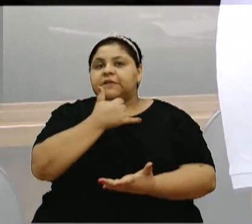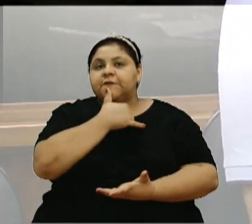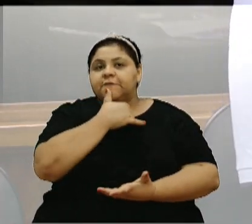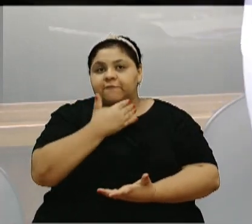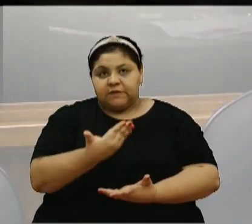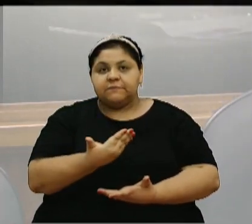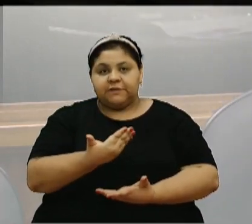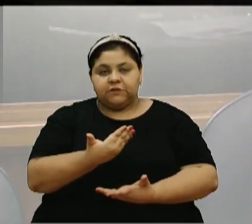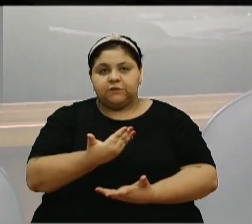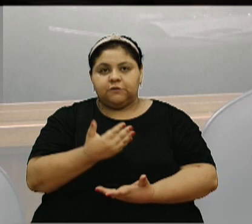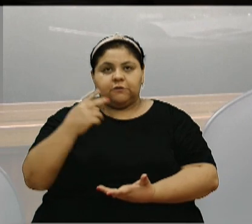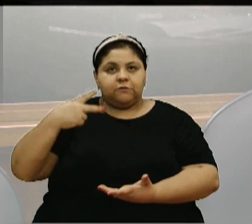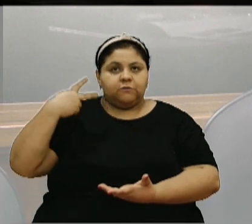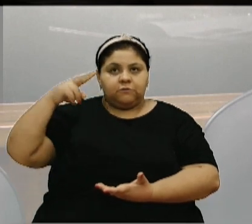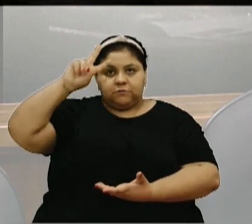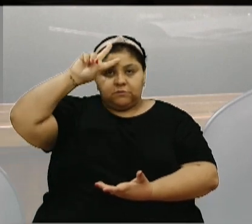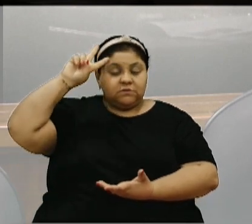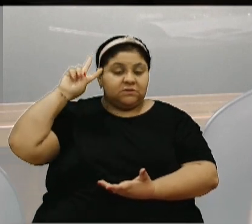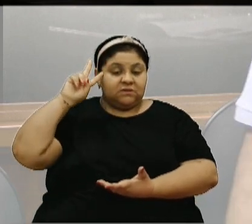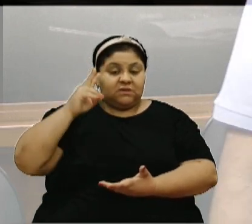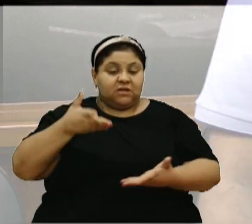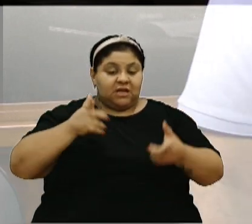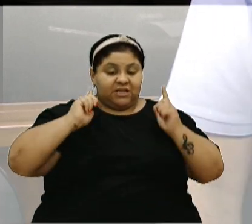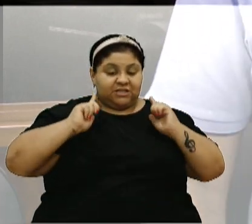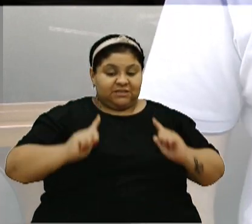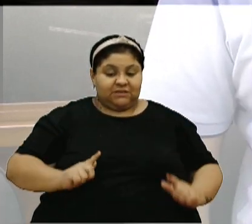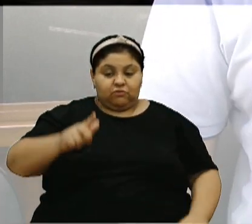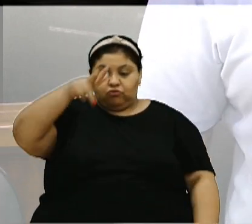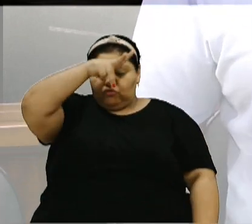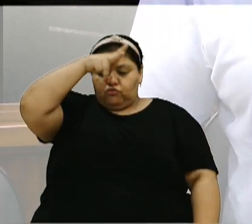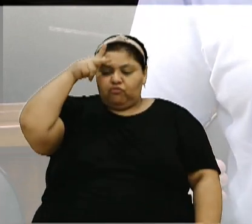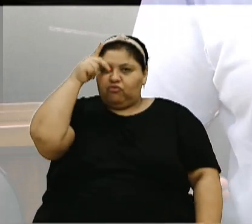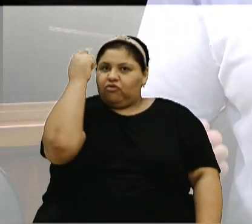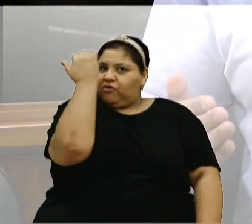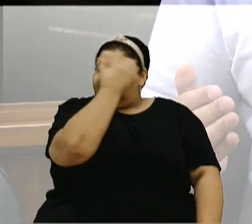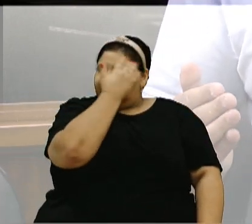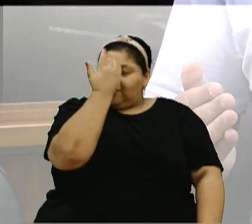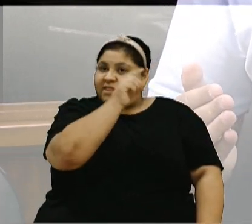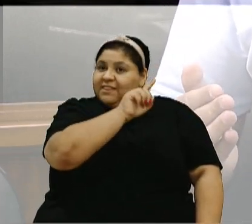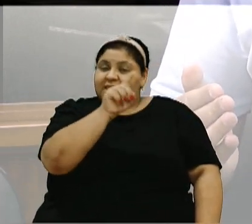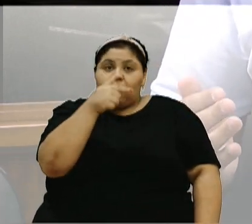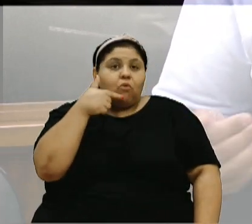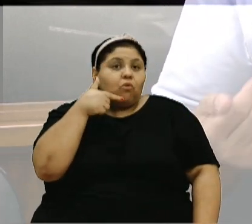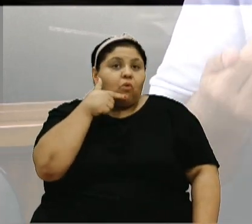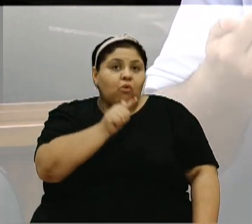Infelizmente, vereador Velocino, a gestão do prefeito Adiló não conseguiu